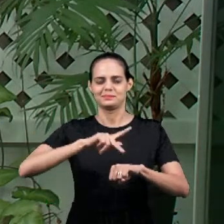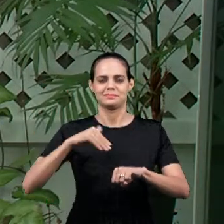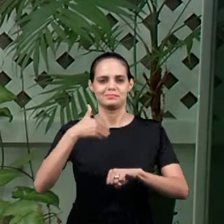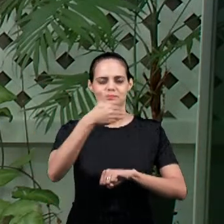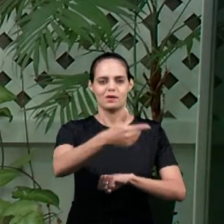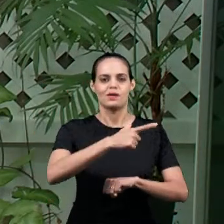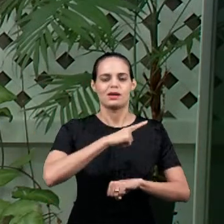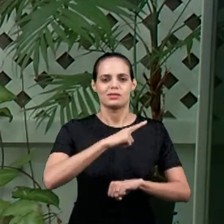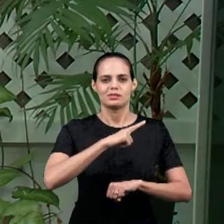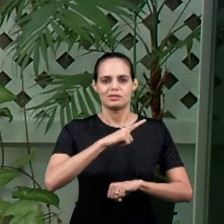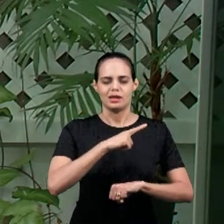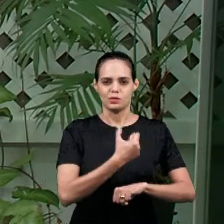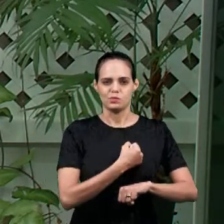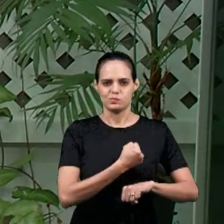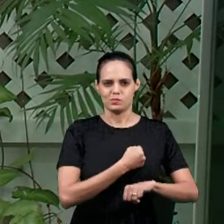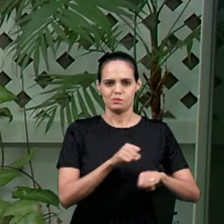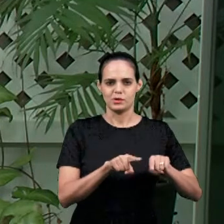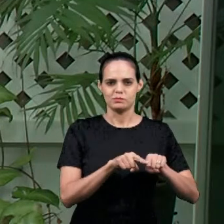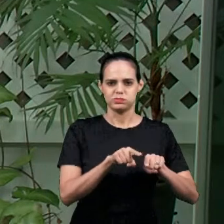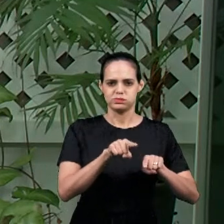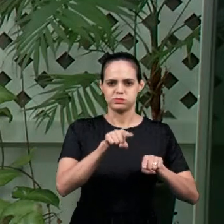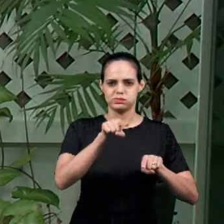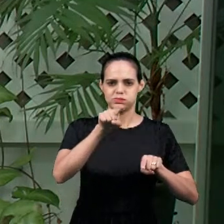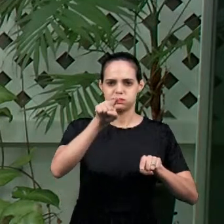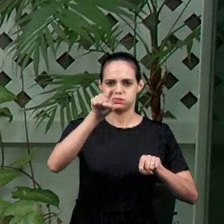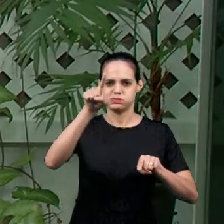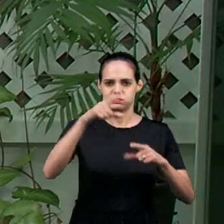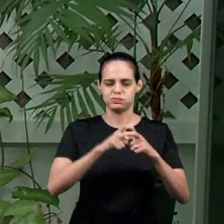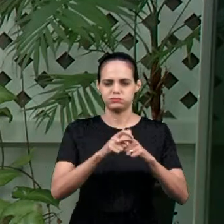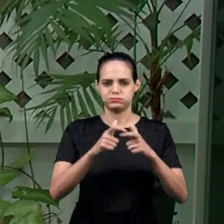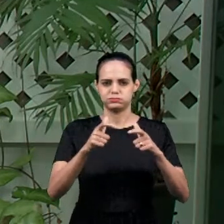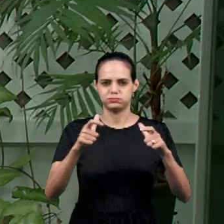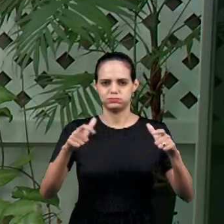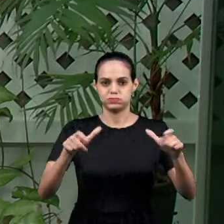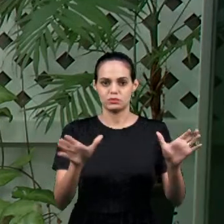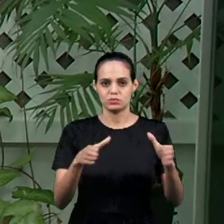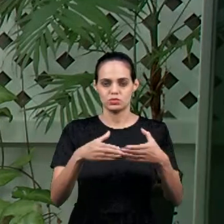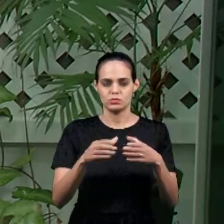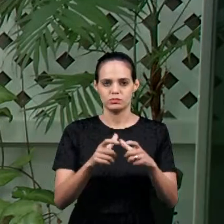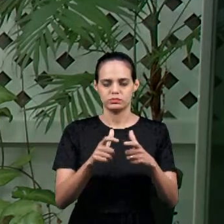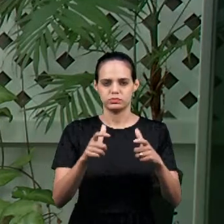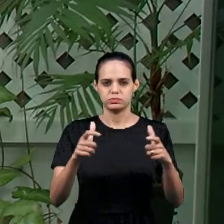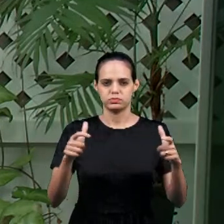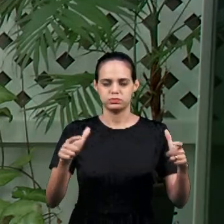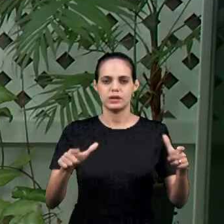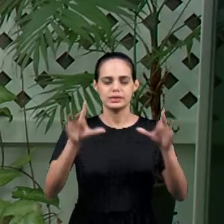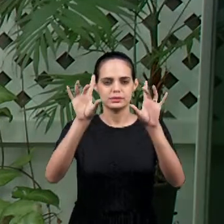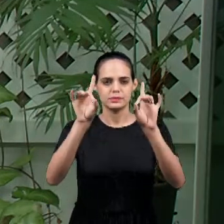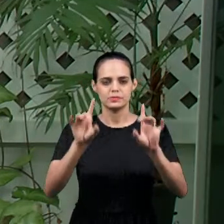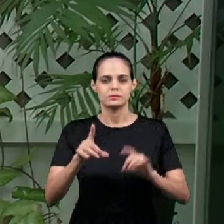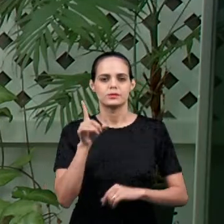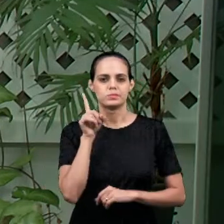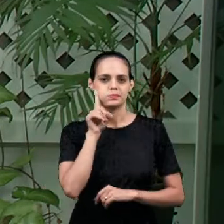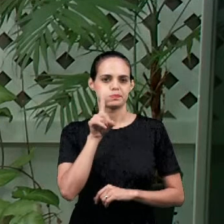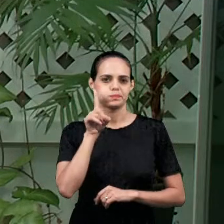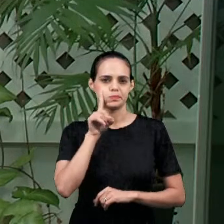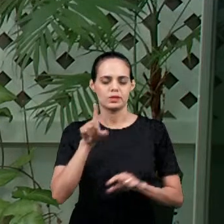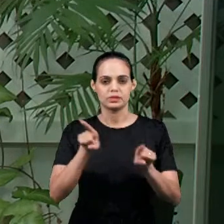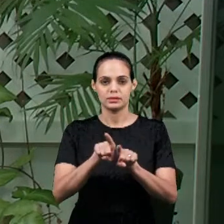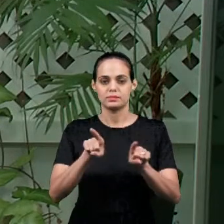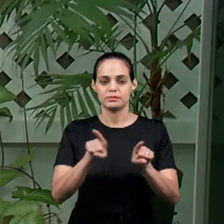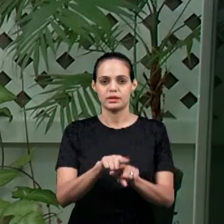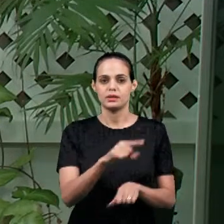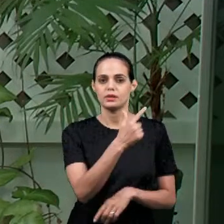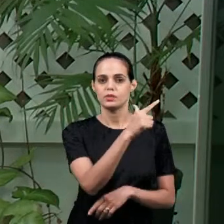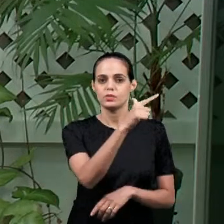crescimento acentuado nos grupos do exterior, especialmente nos Estados Unidos, mas há outras partes também do mundo.